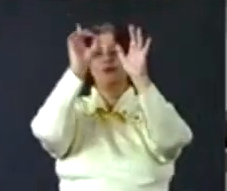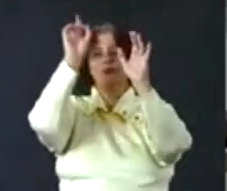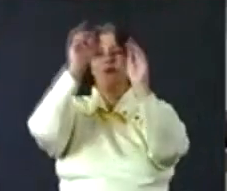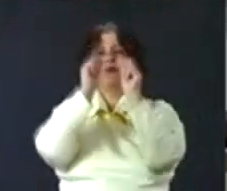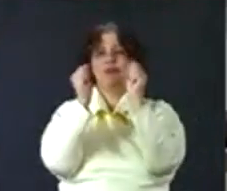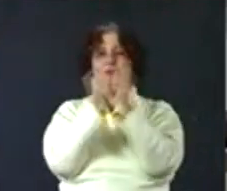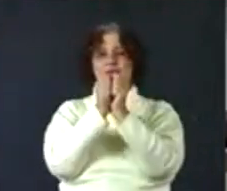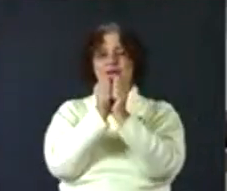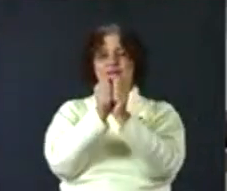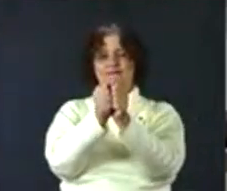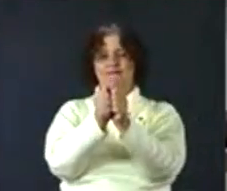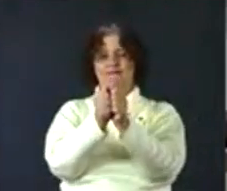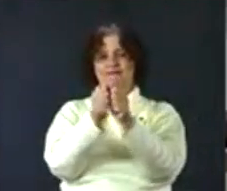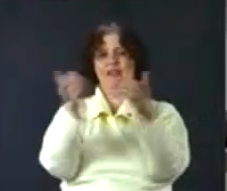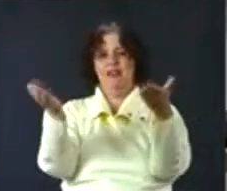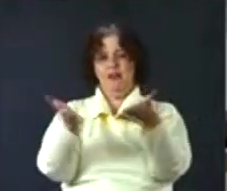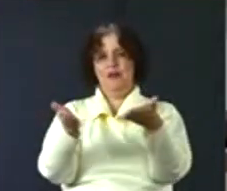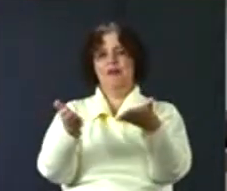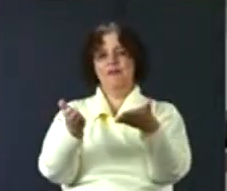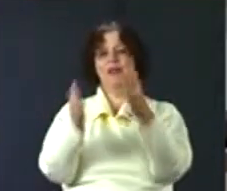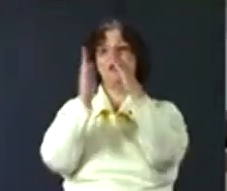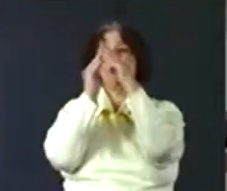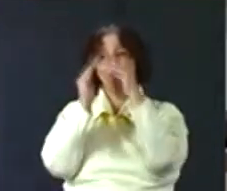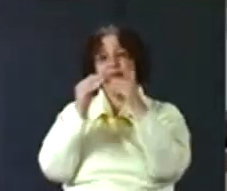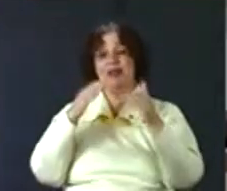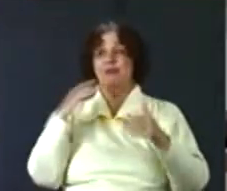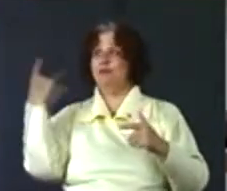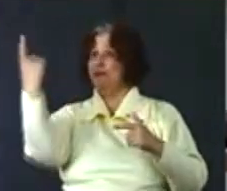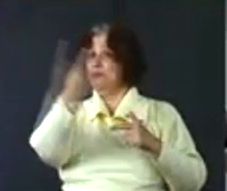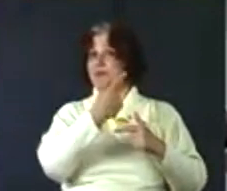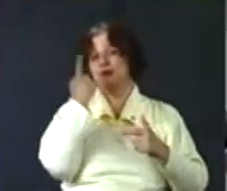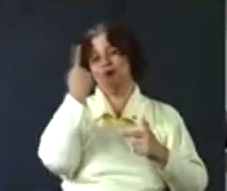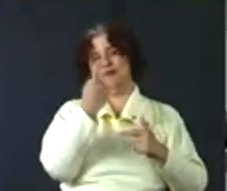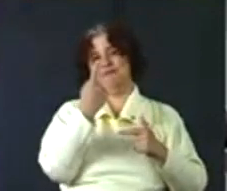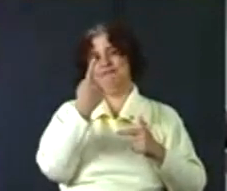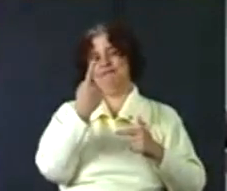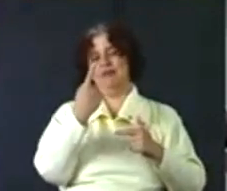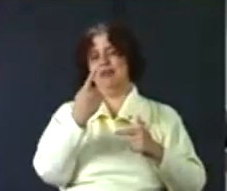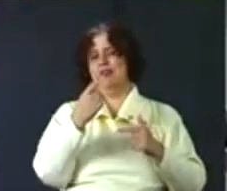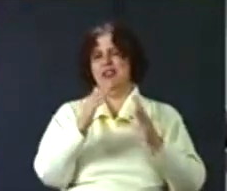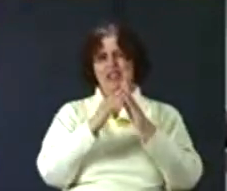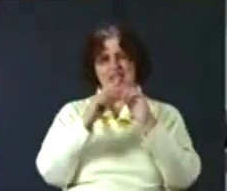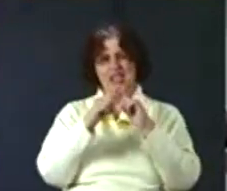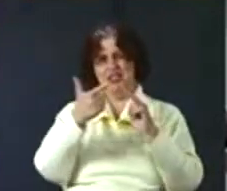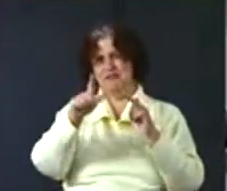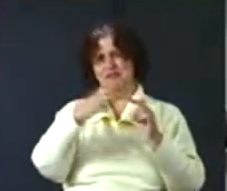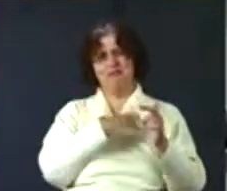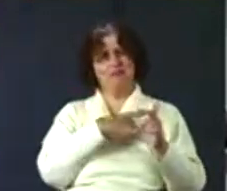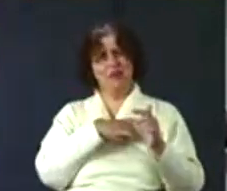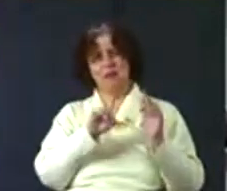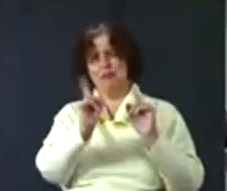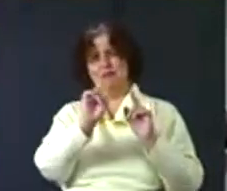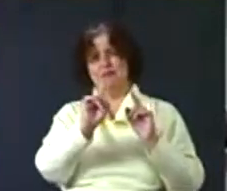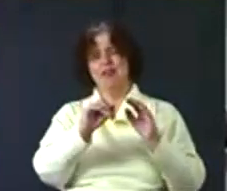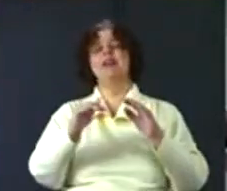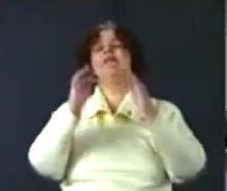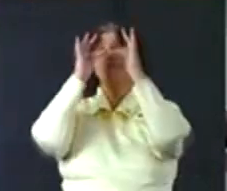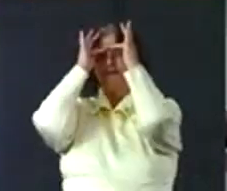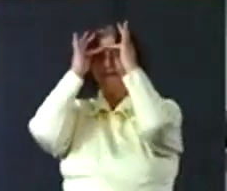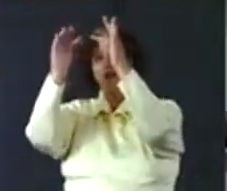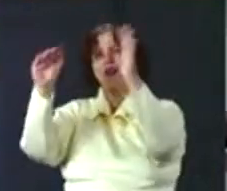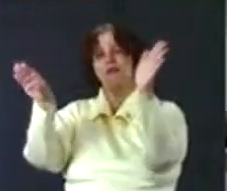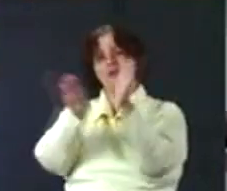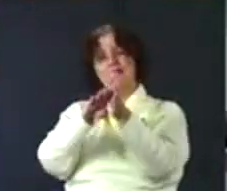por nós. Não temas, igreja, ser fiel até a morte. Outras características importantes da cidade